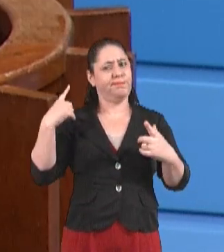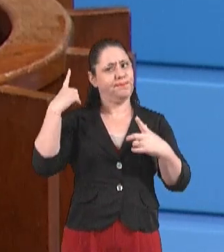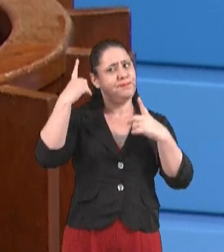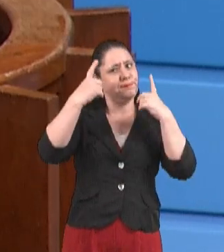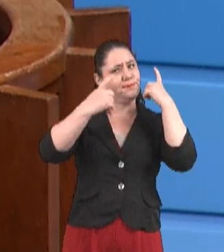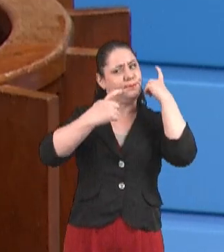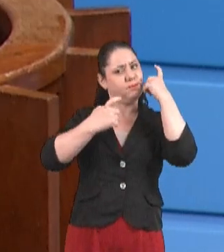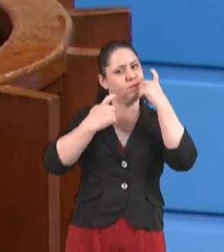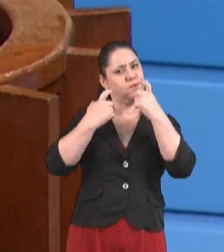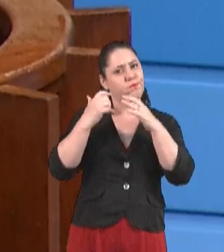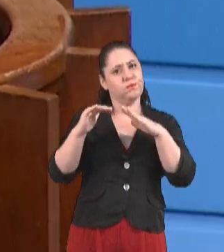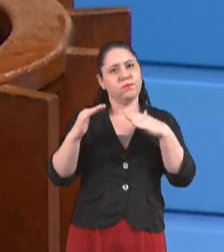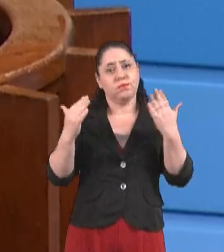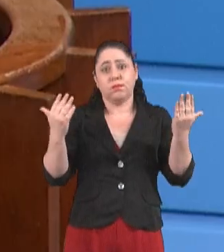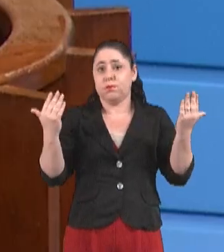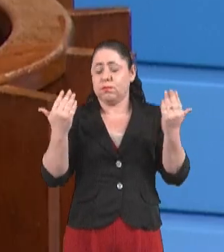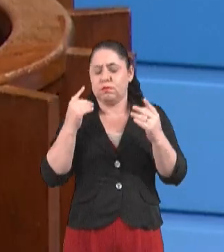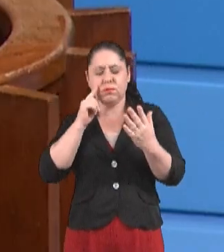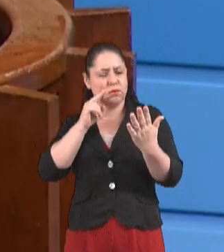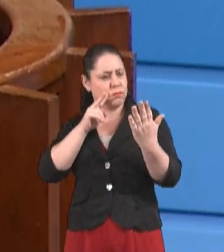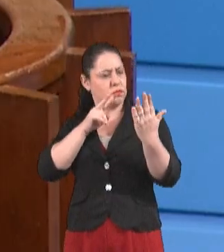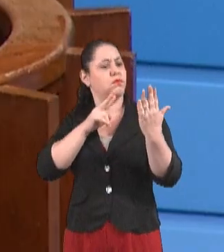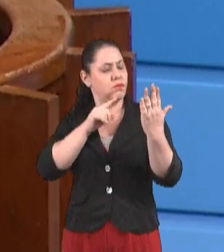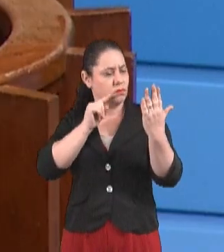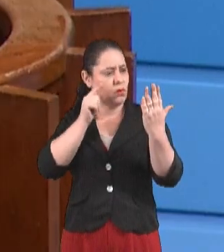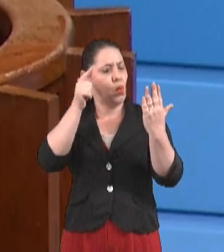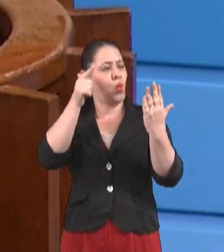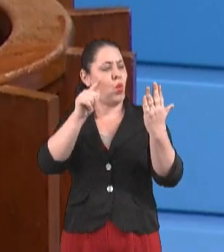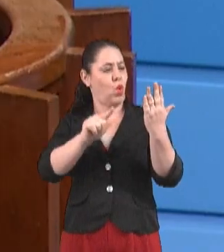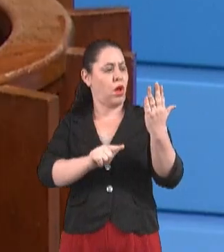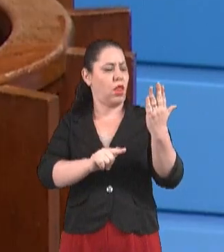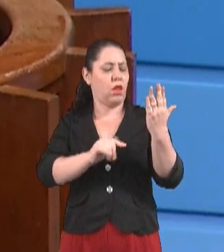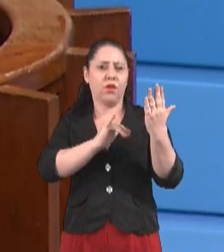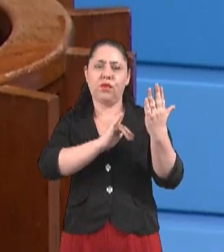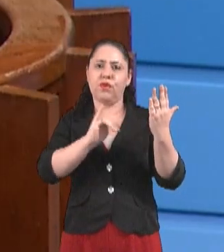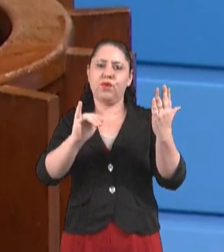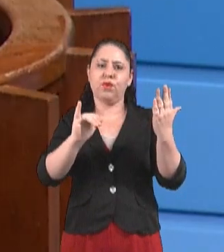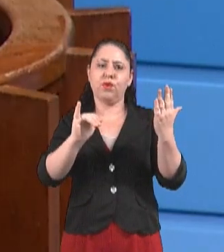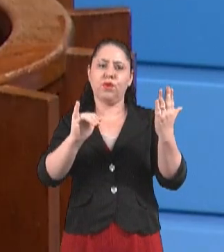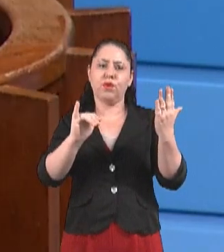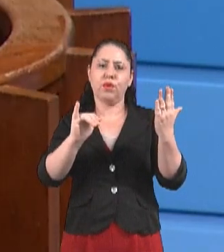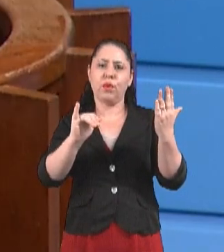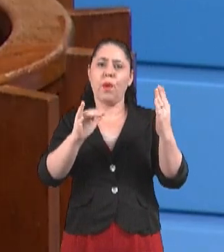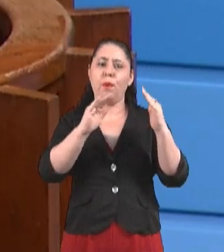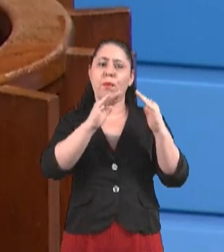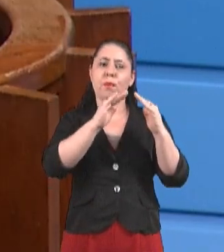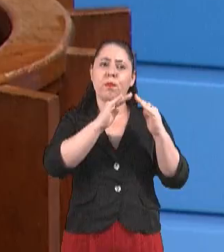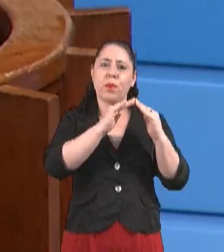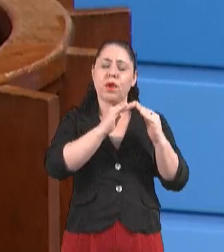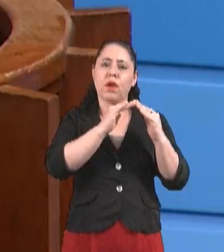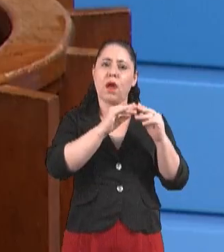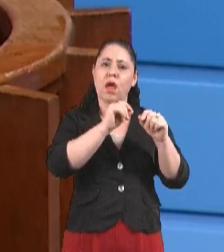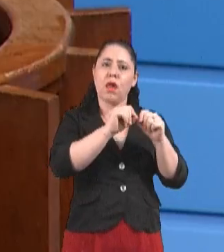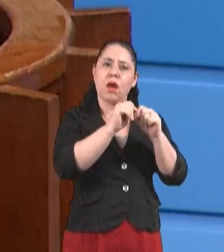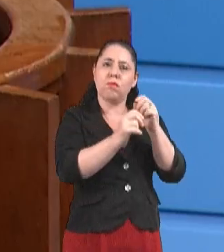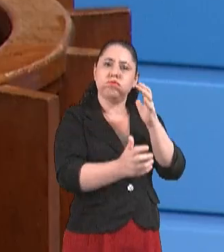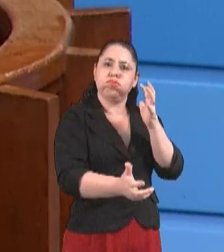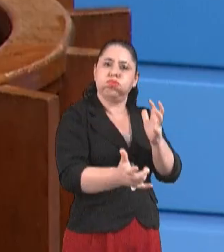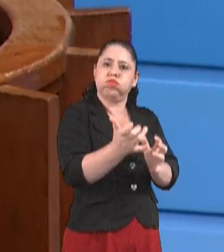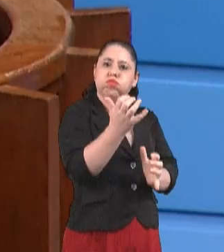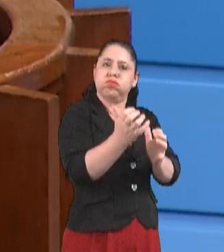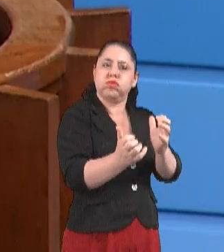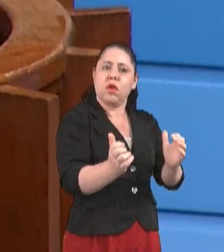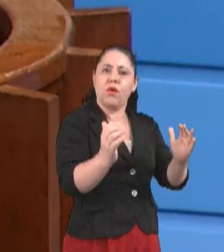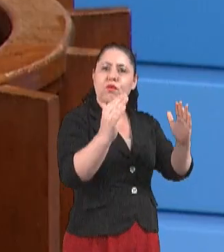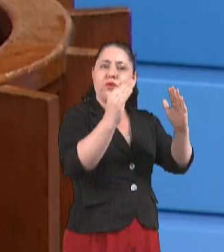preocupada quando hoje me deparo com mais uma notícia: moradores botam fogo em casa